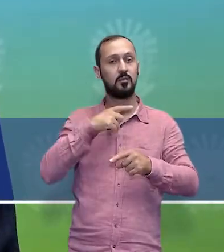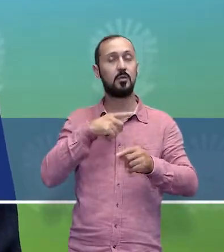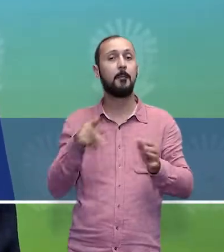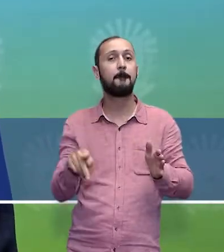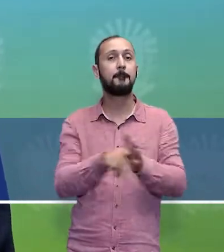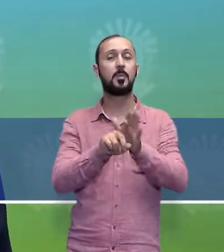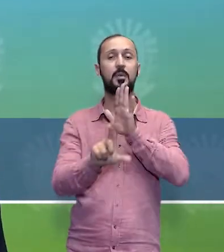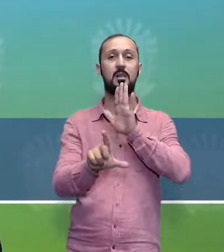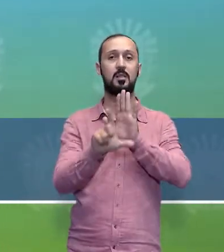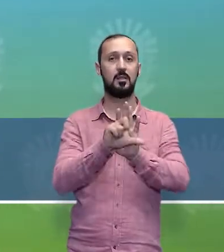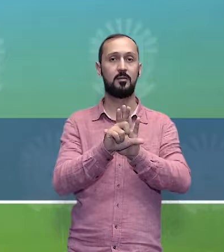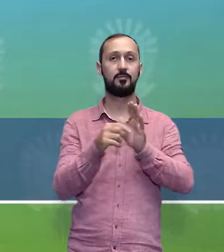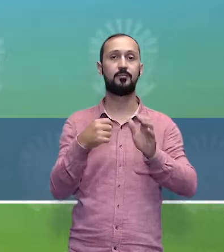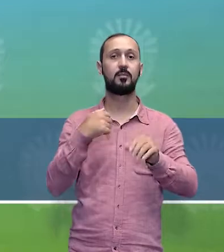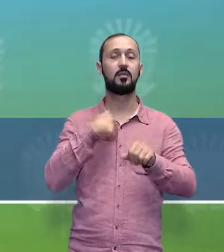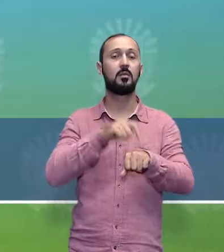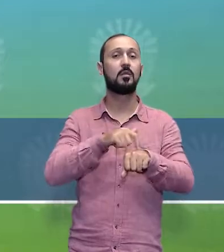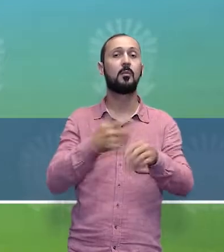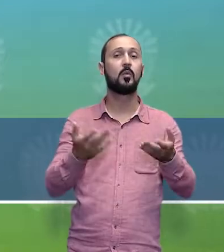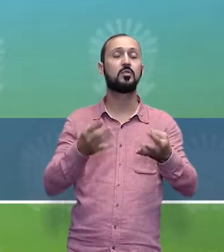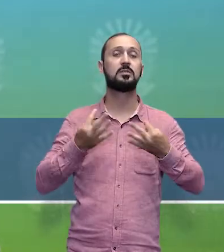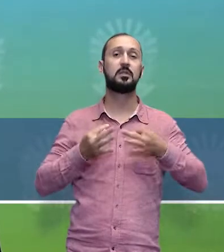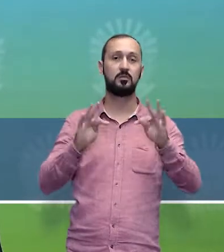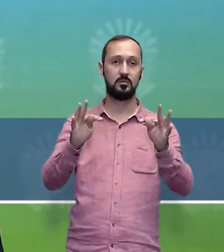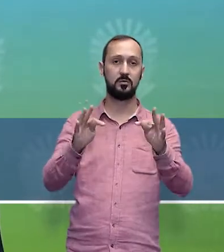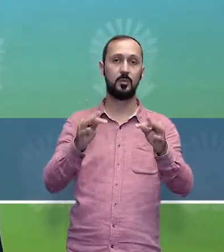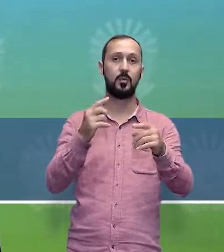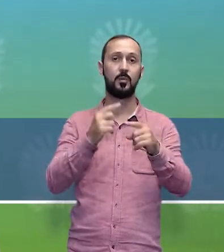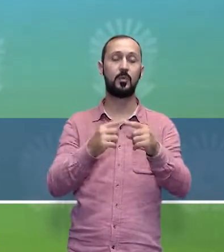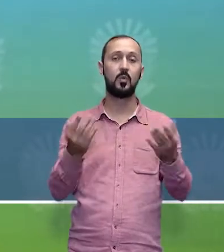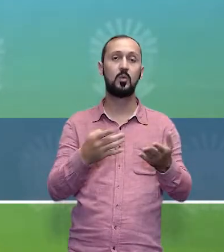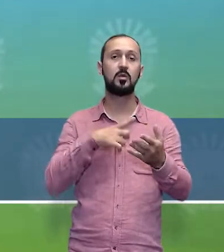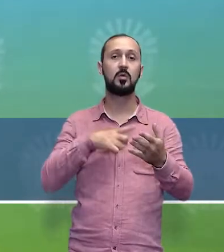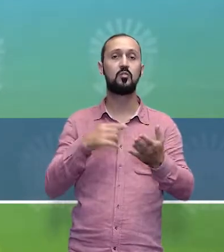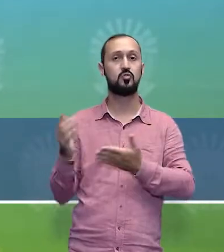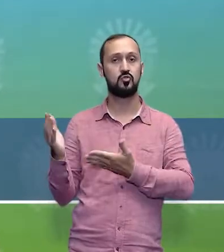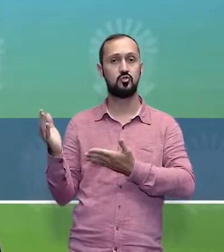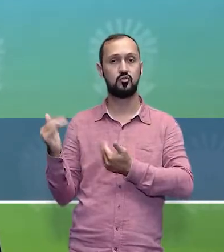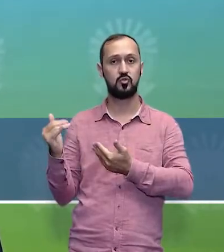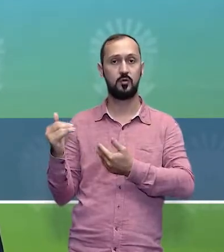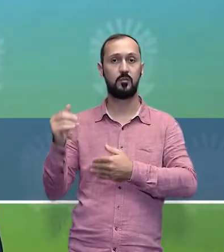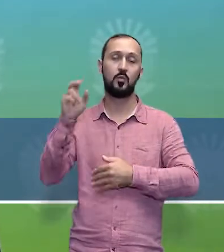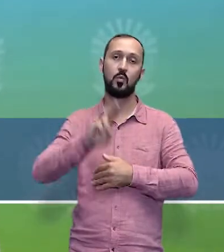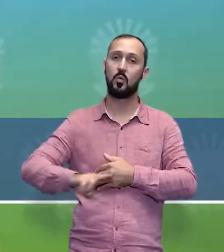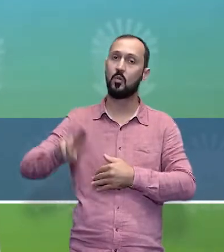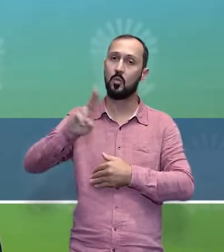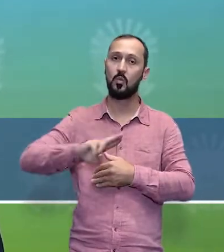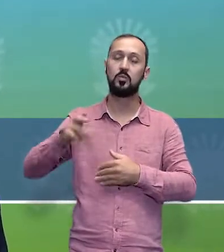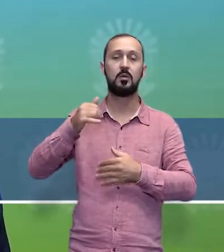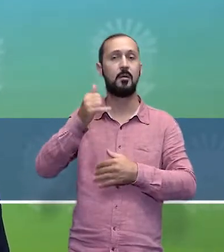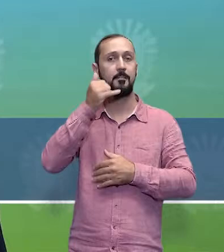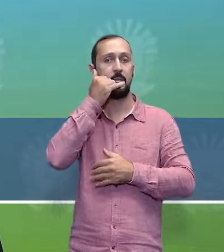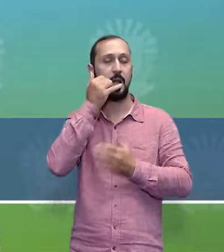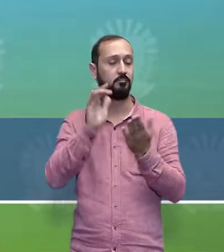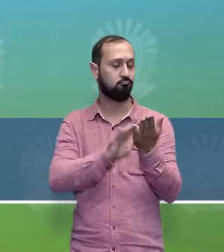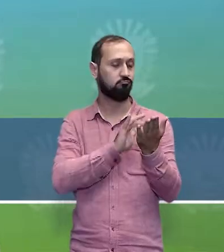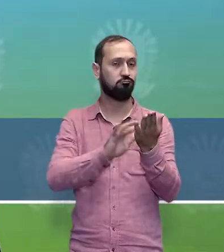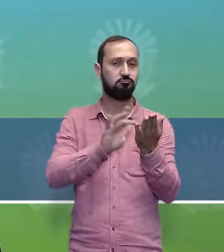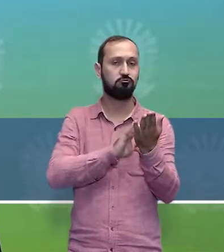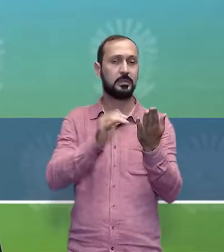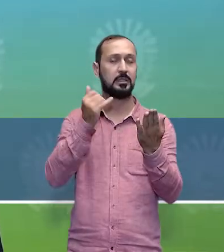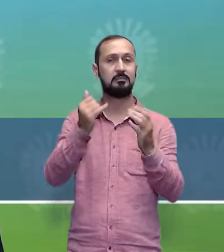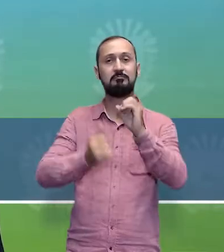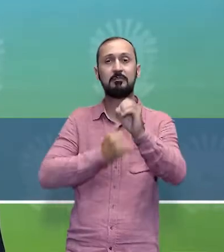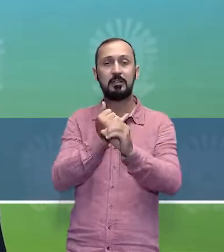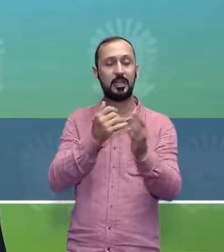essa legislação. Então, nós vivemos num tempo de tecnologia onde os nossos jovens eles acessam